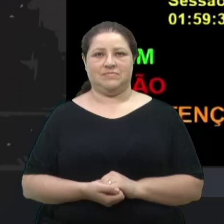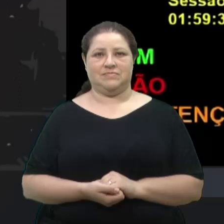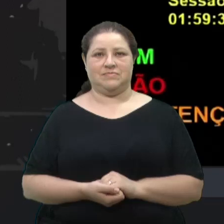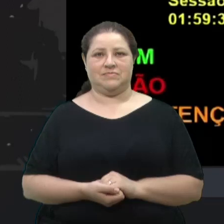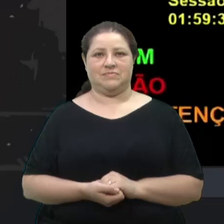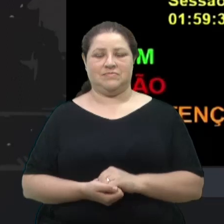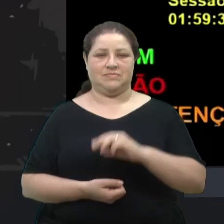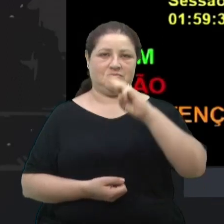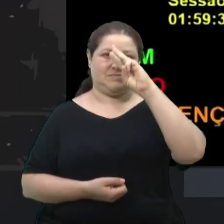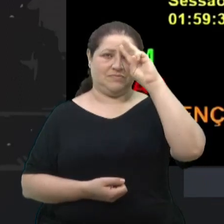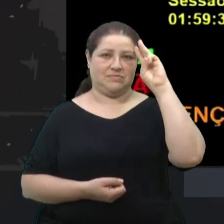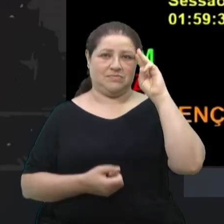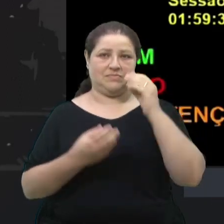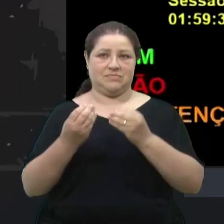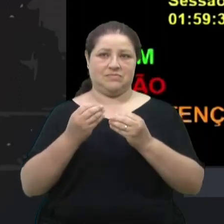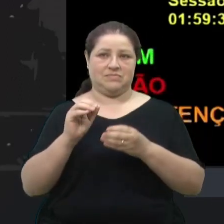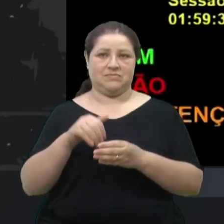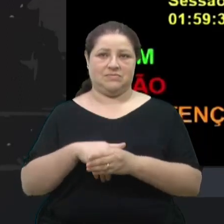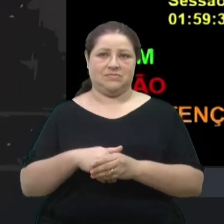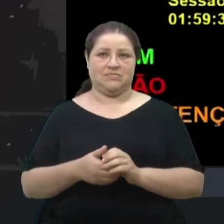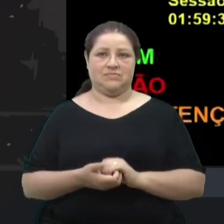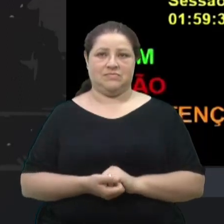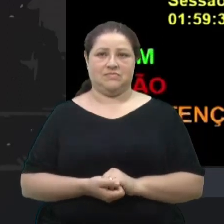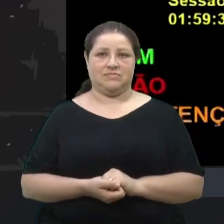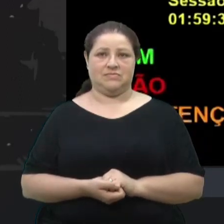como vota?